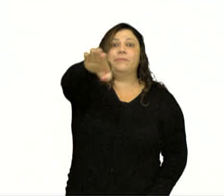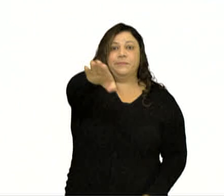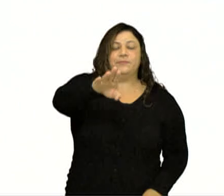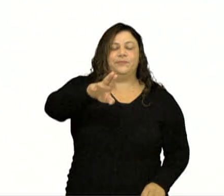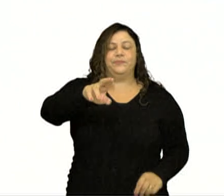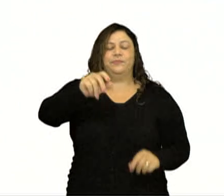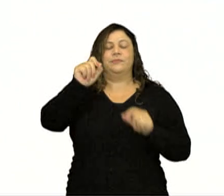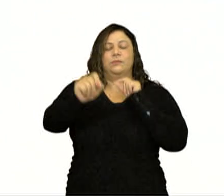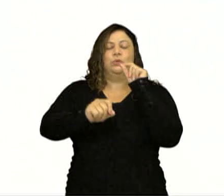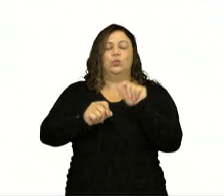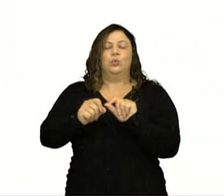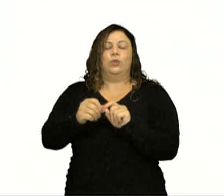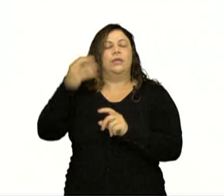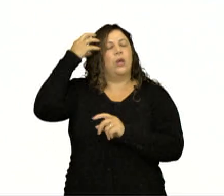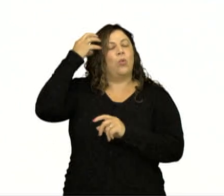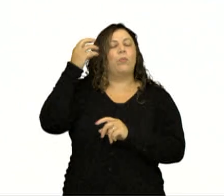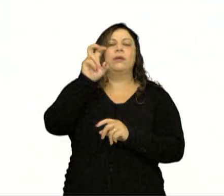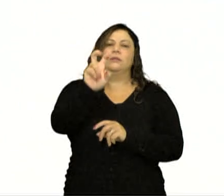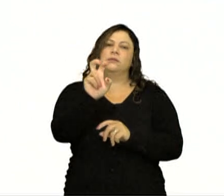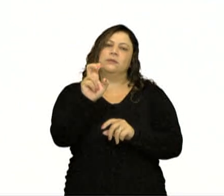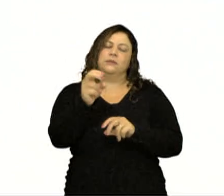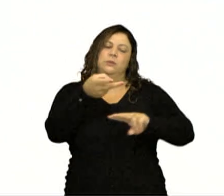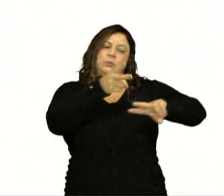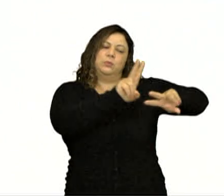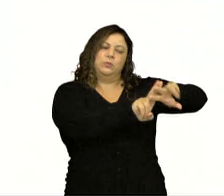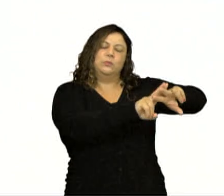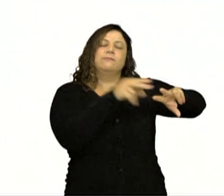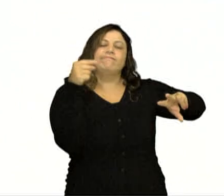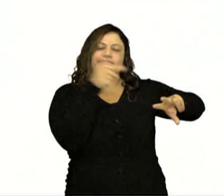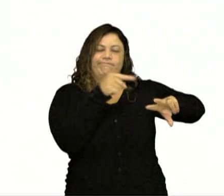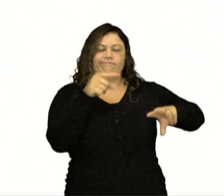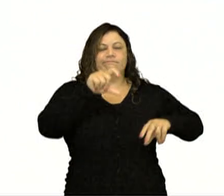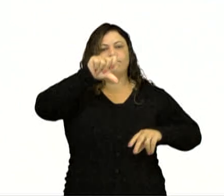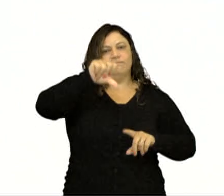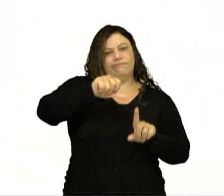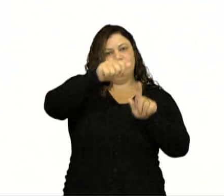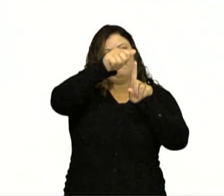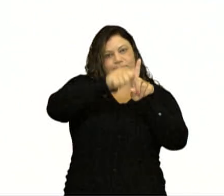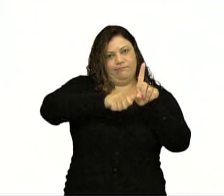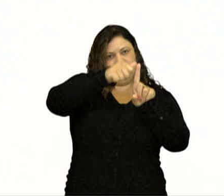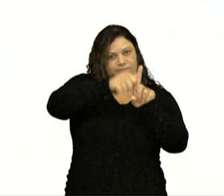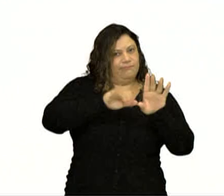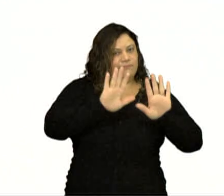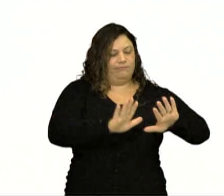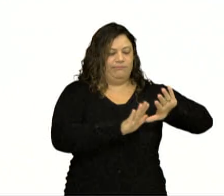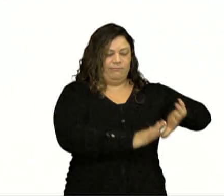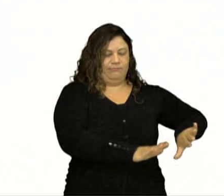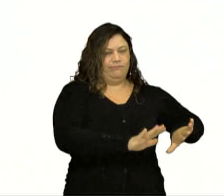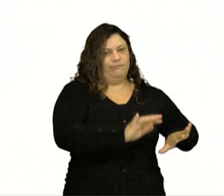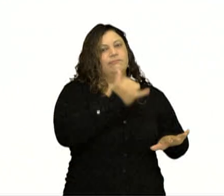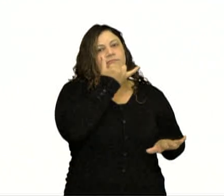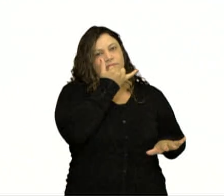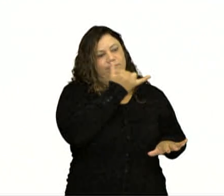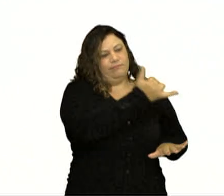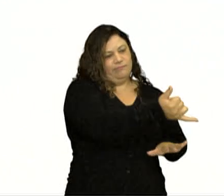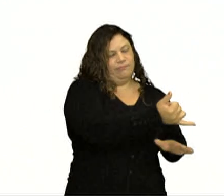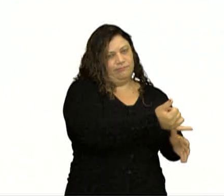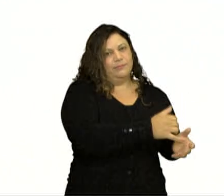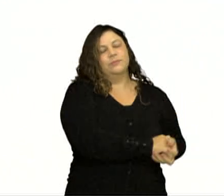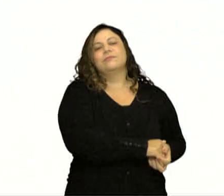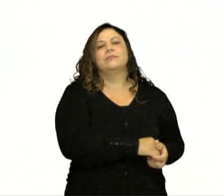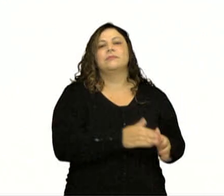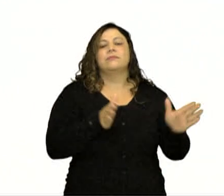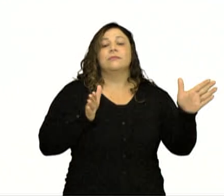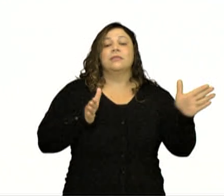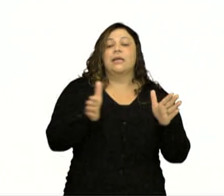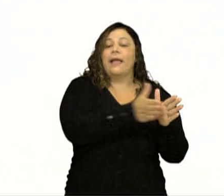anos de prisão, dos quais ele cumpriu apenas 9 meses. Ele foi perdoado depois. Esse período que ele ficou na prisão, ele vai se aproveitar